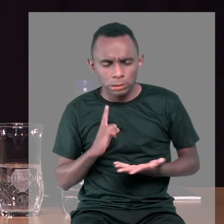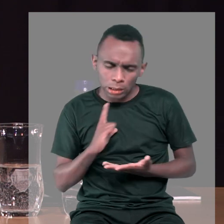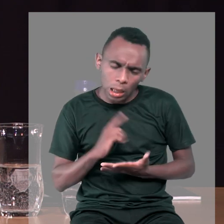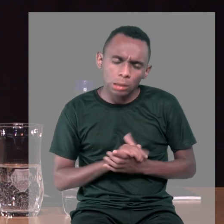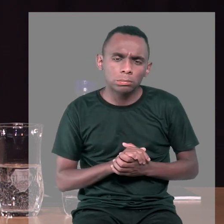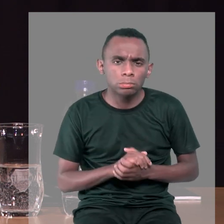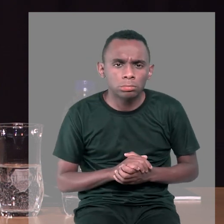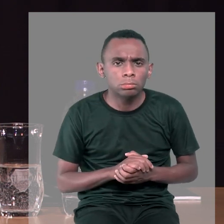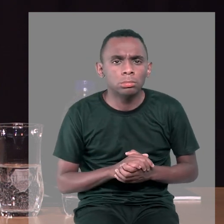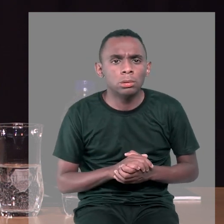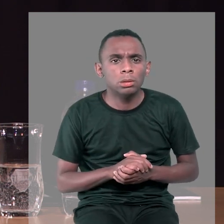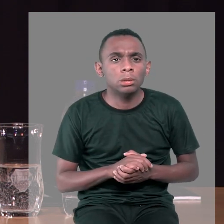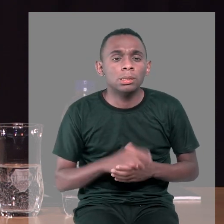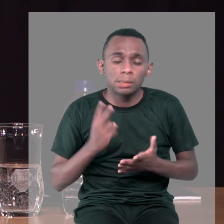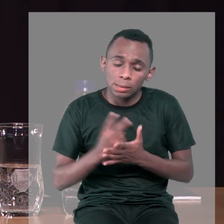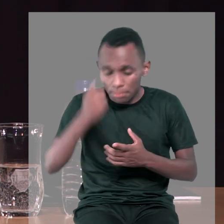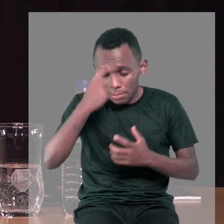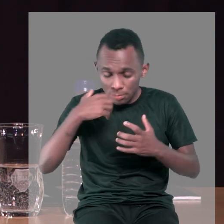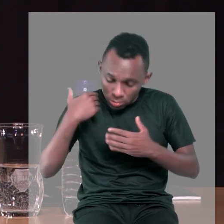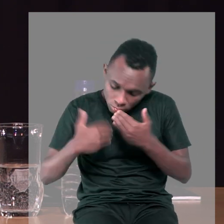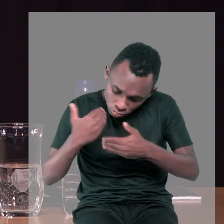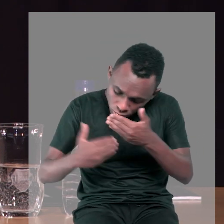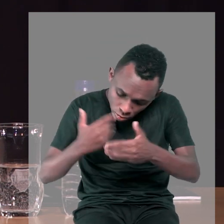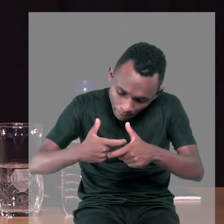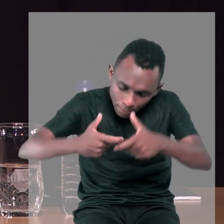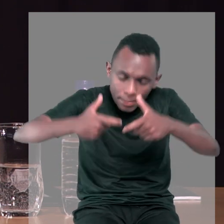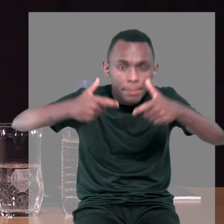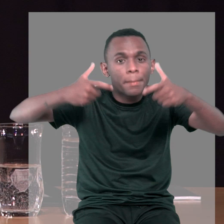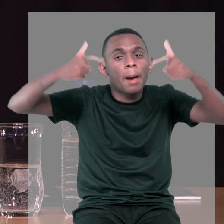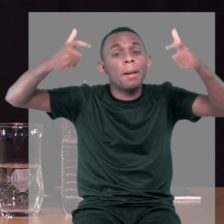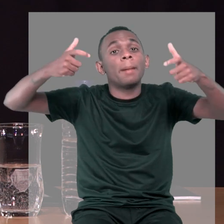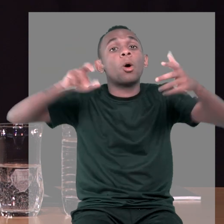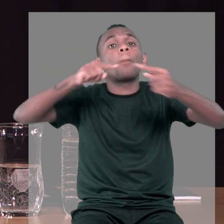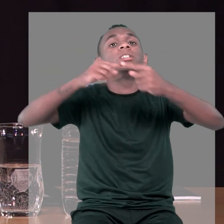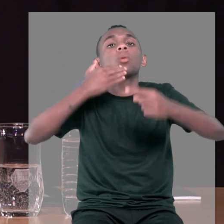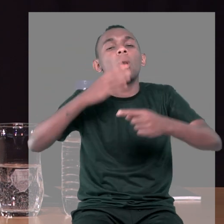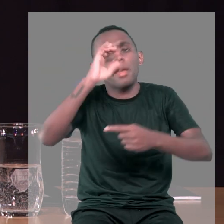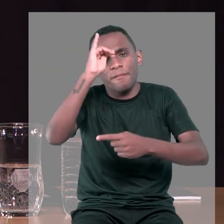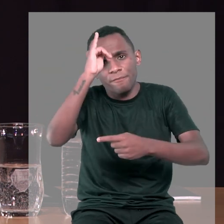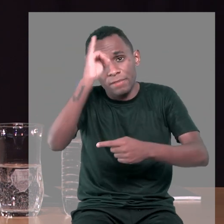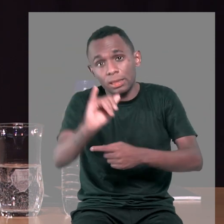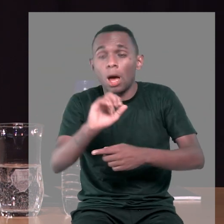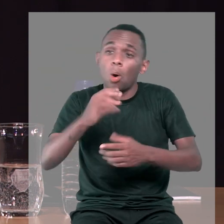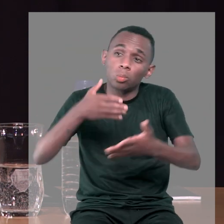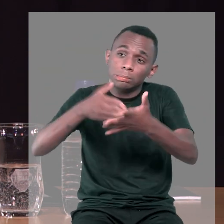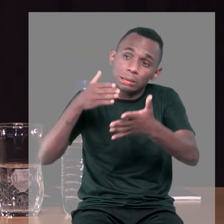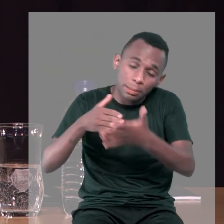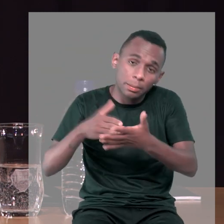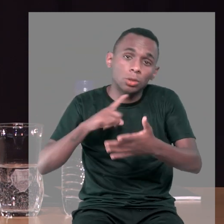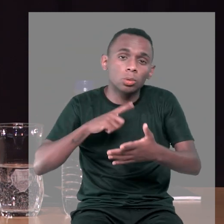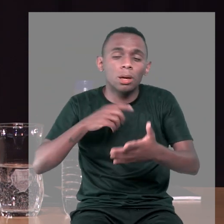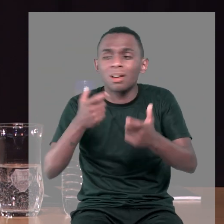ocasião para a reflexão. Lógica da ideia, logicalidade. É como ela entende também a ideologia.